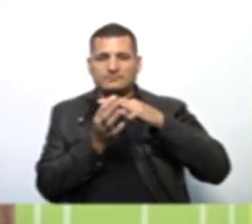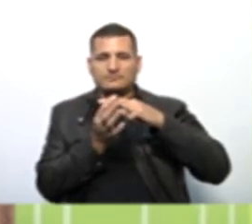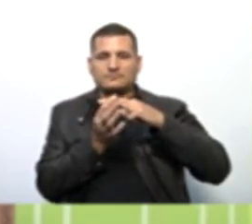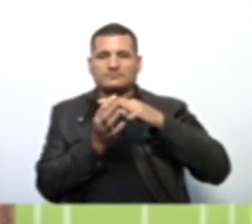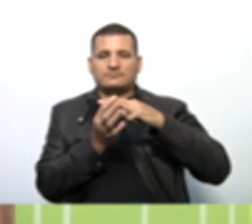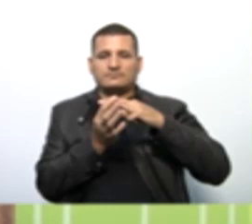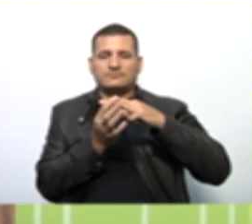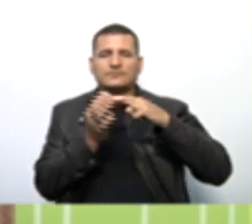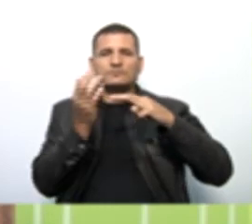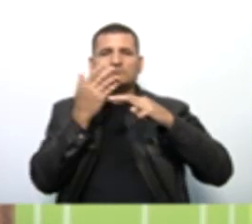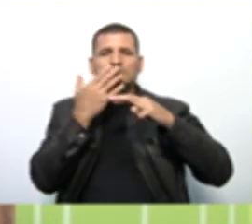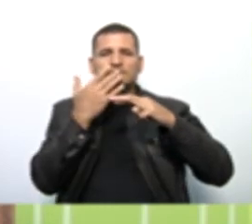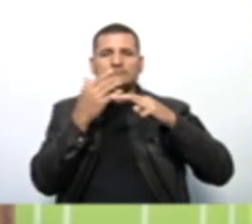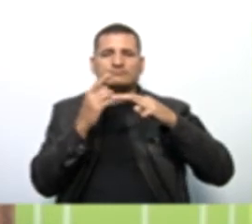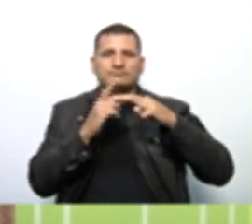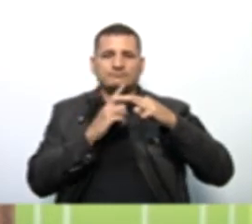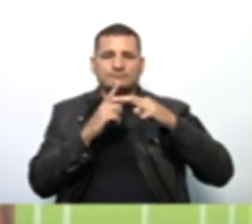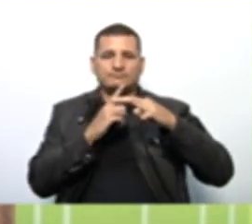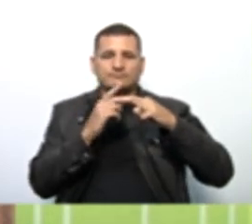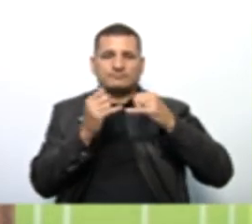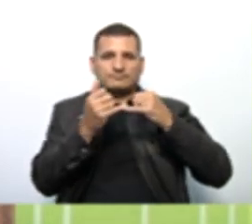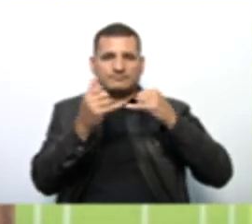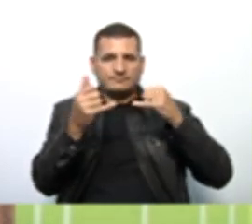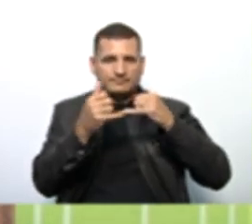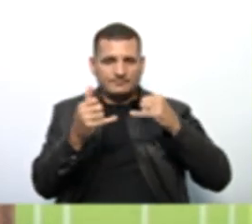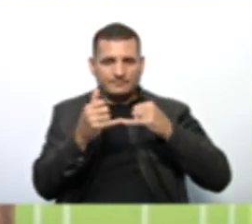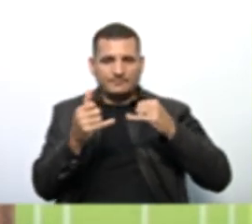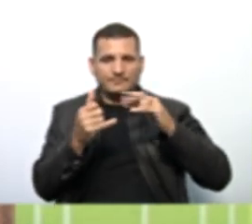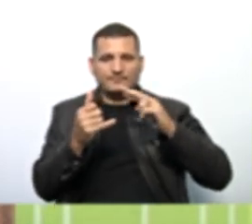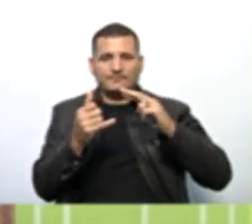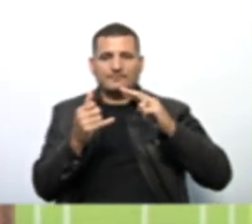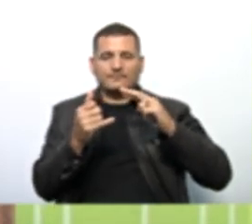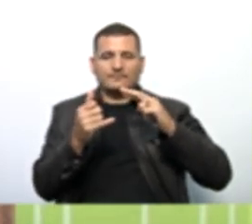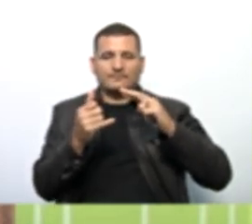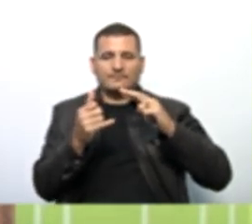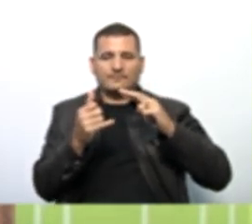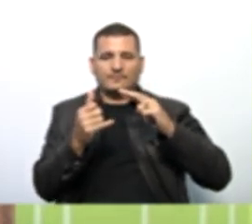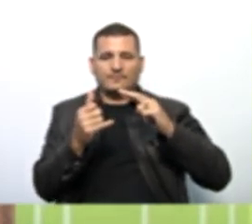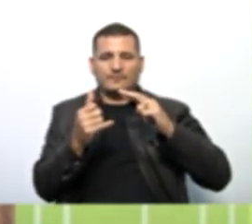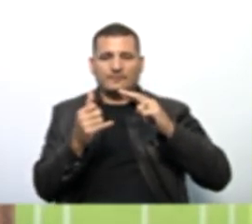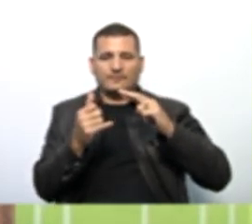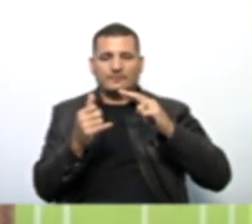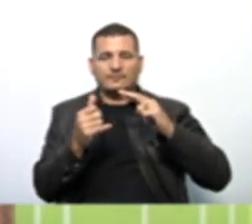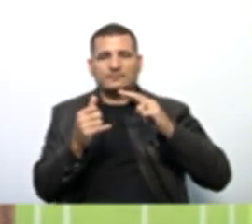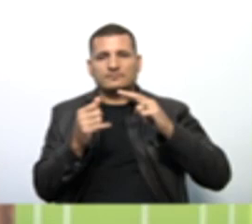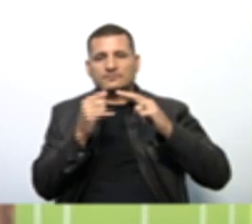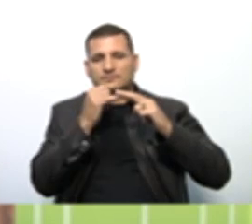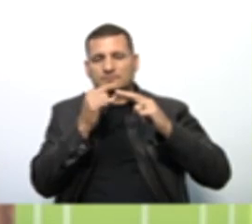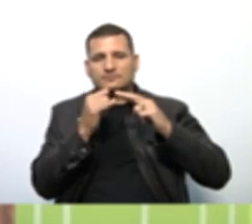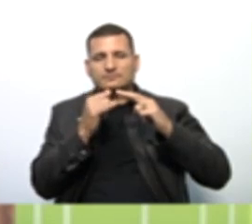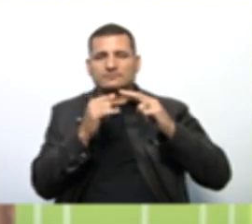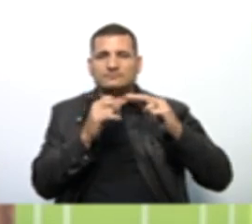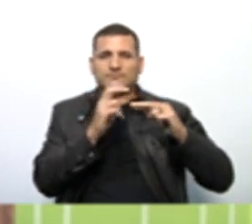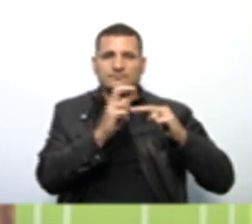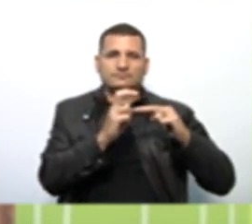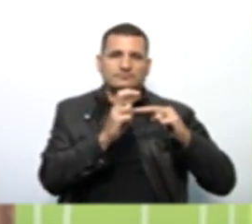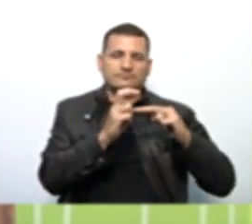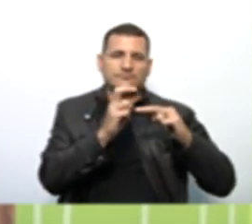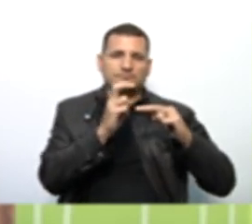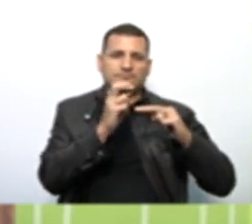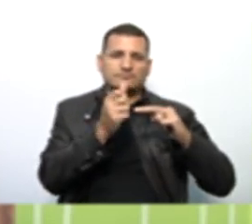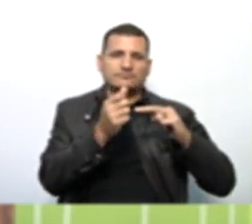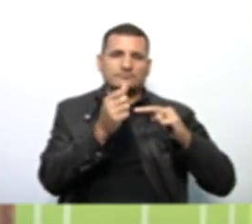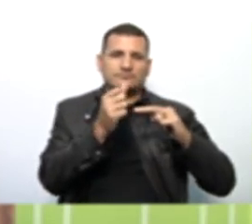cores então quando eu for montar se eu colocar o padrão 568 beac e